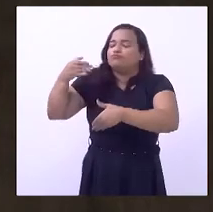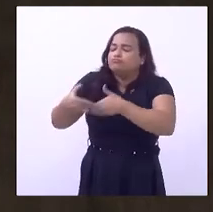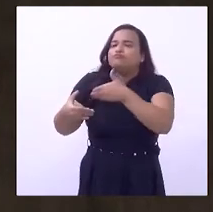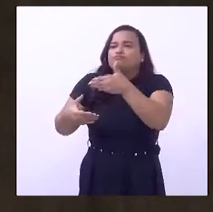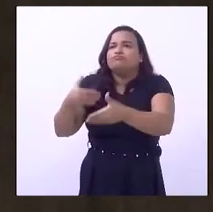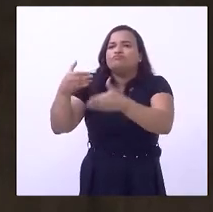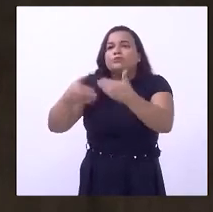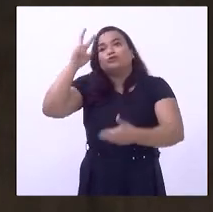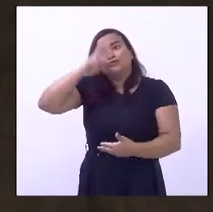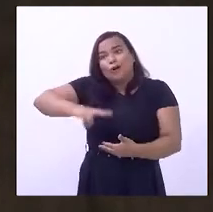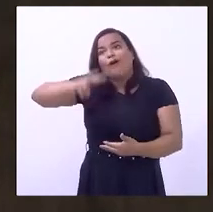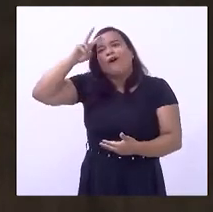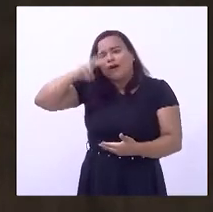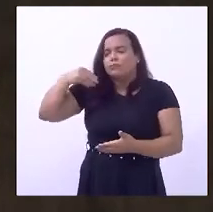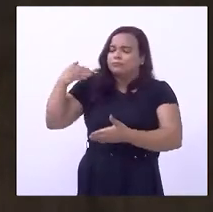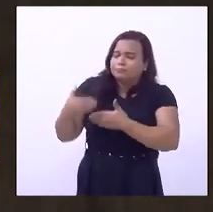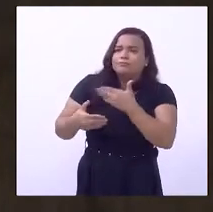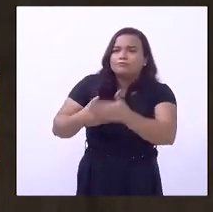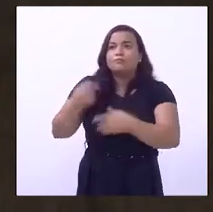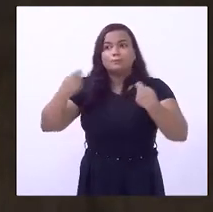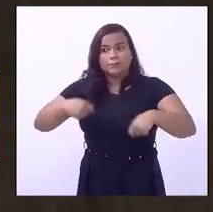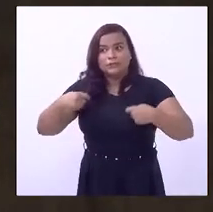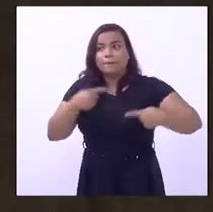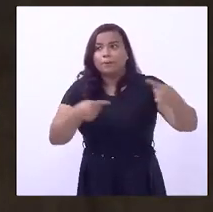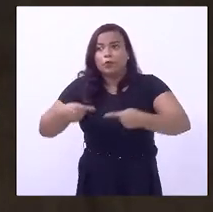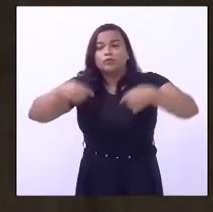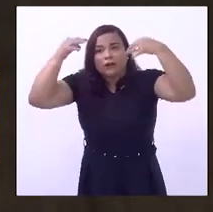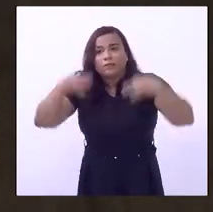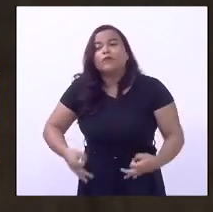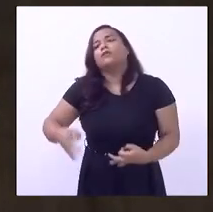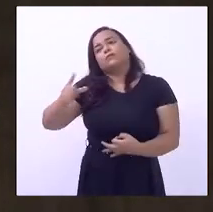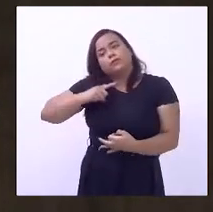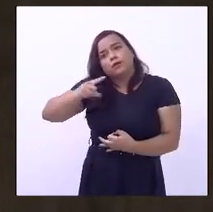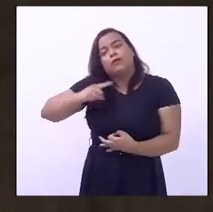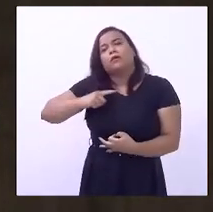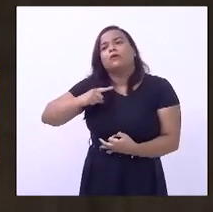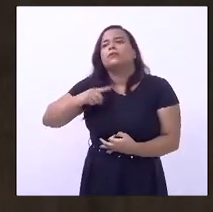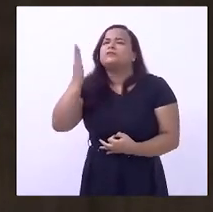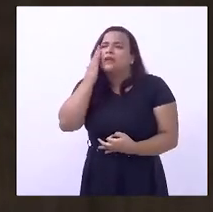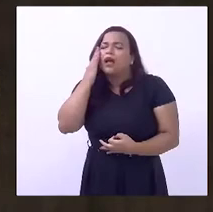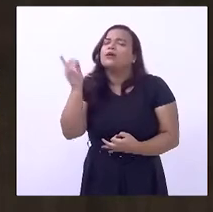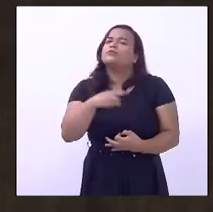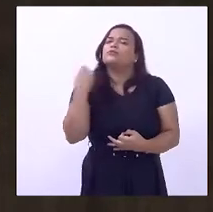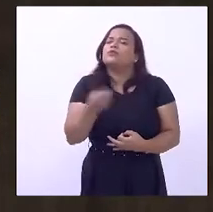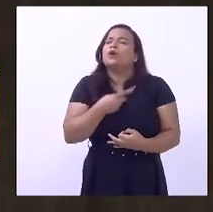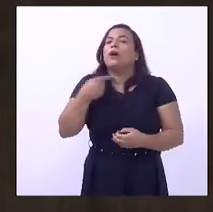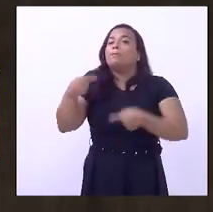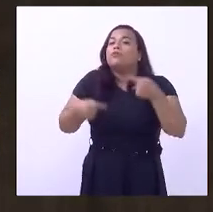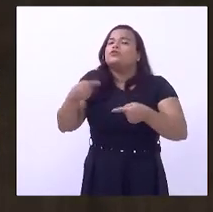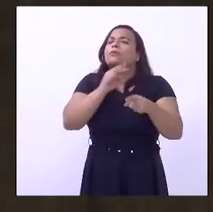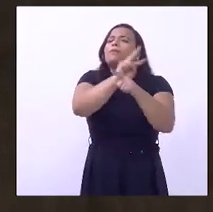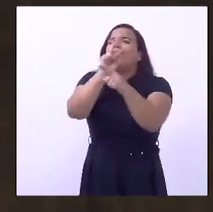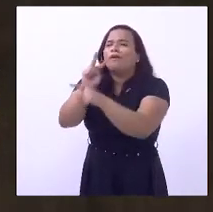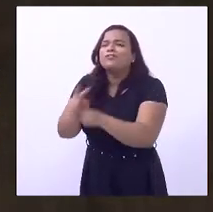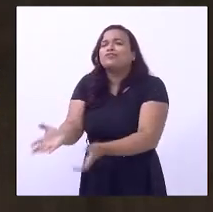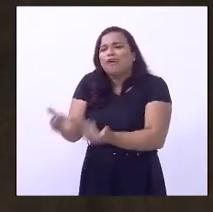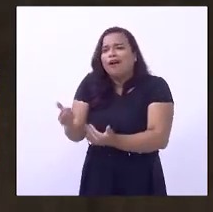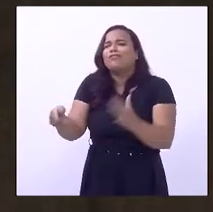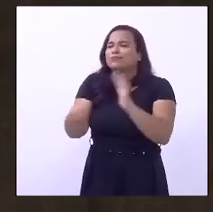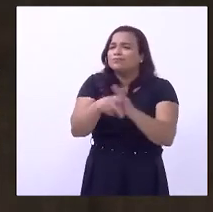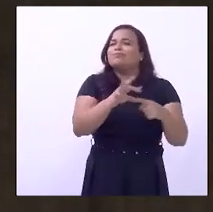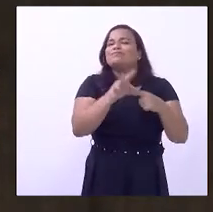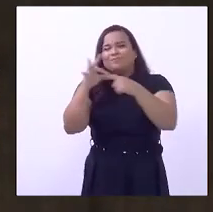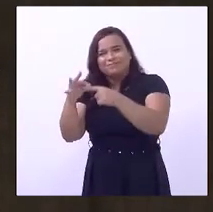que a gente tem que fazer políticas afirmativas. Obviamente, nós temos que fazer política de proteção aos jovens da